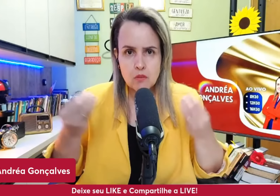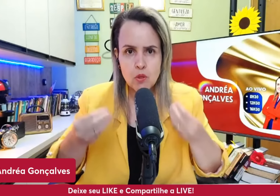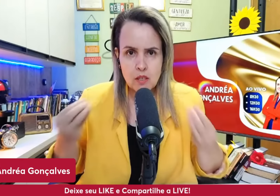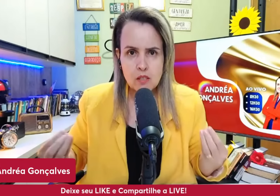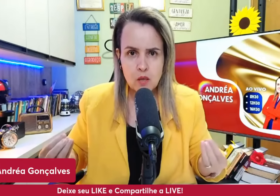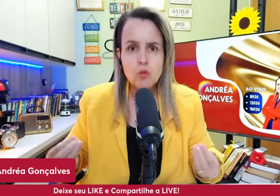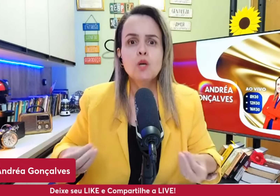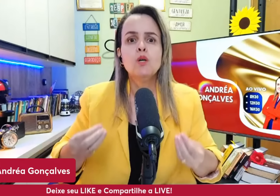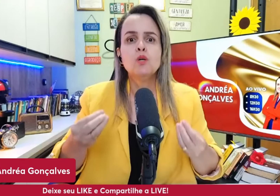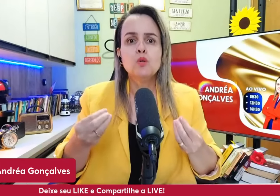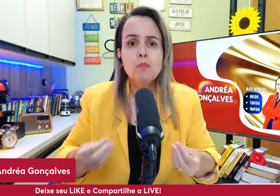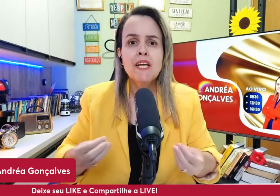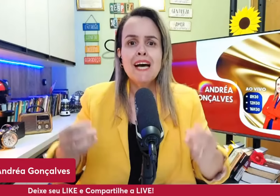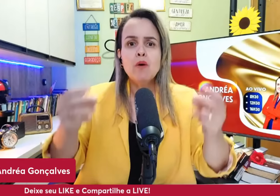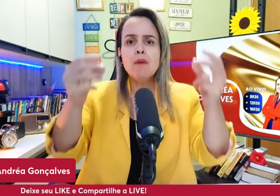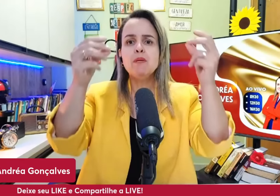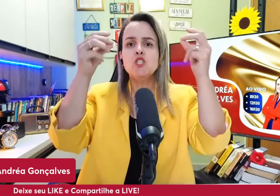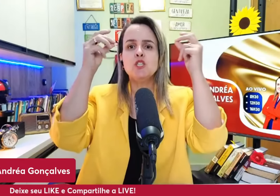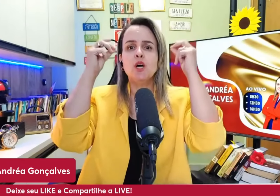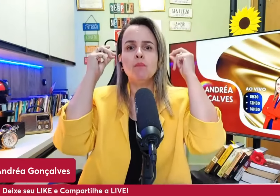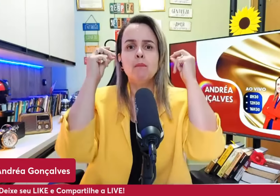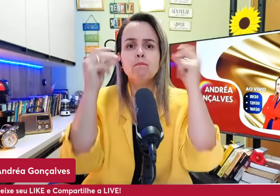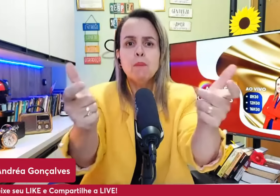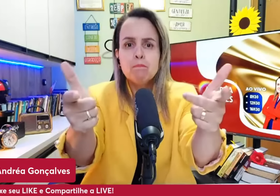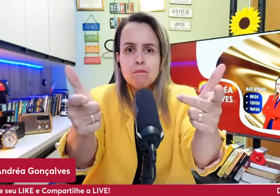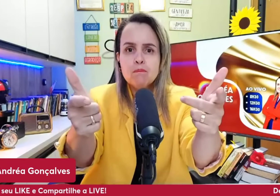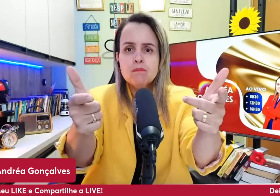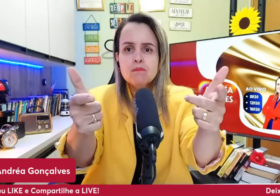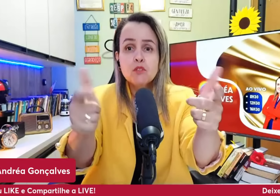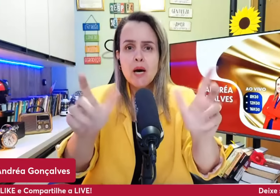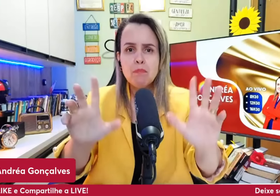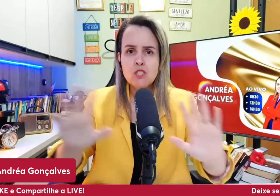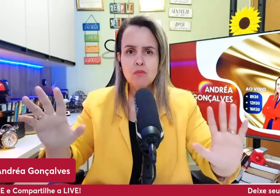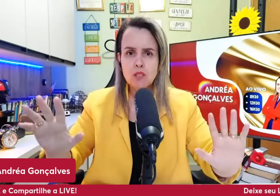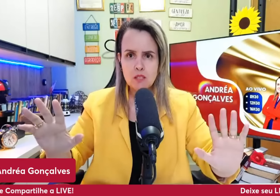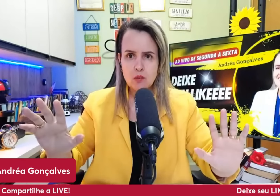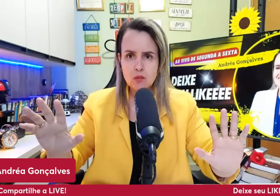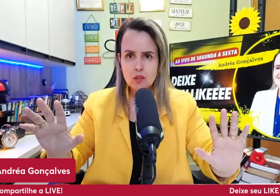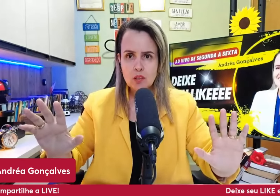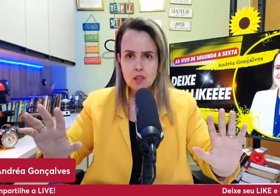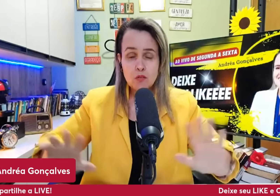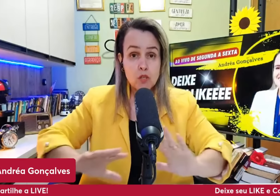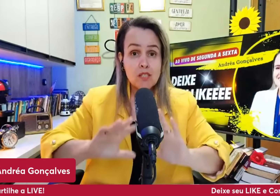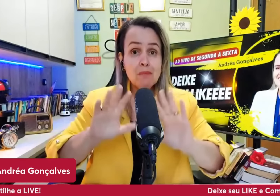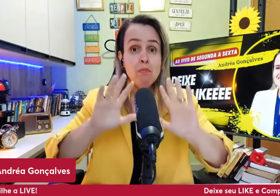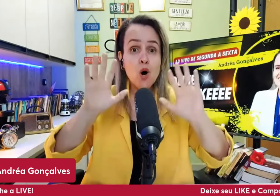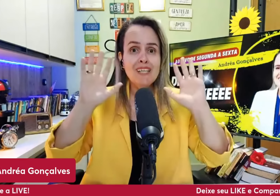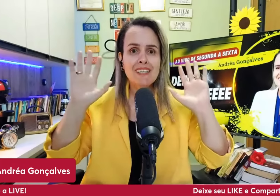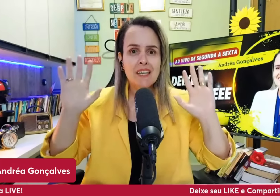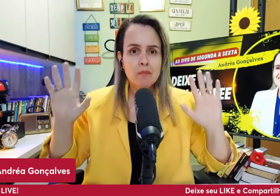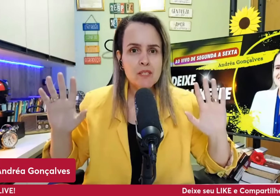reais em votação no plenário rapidinho ó Foi rapidinho a votação